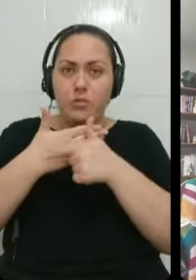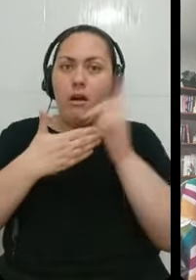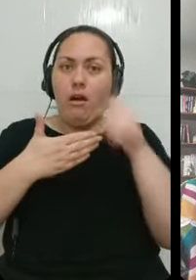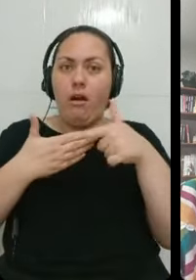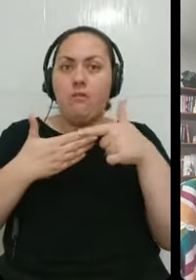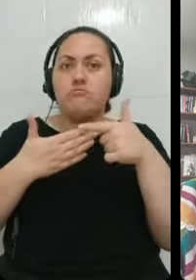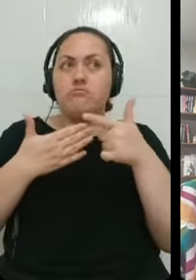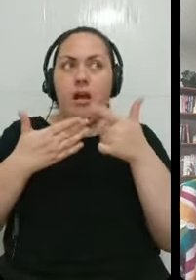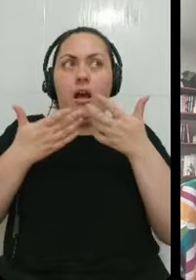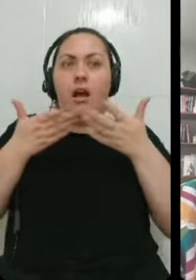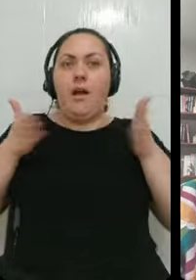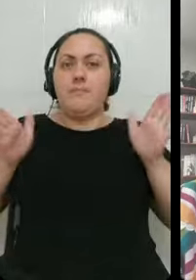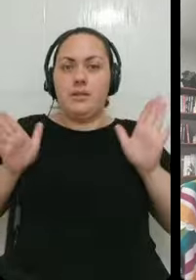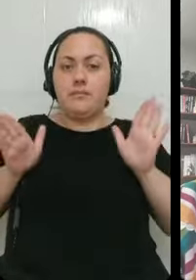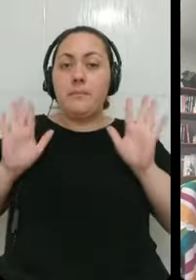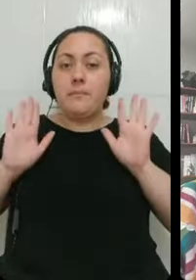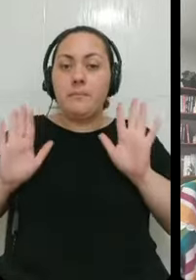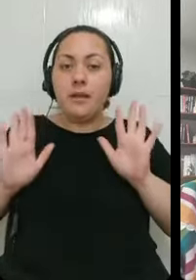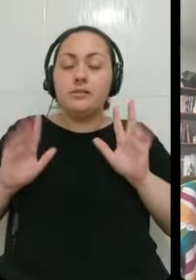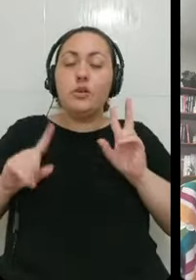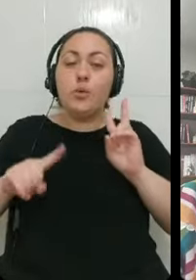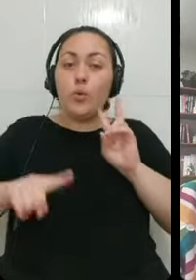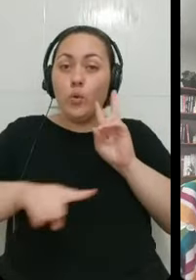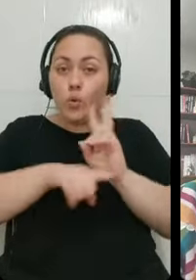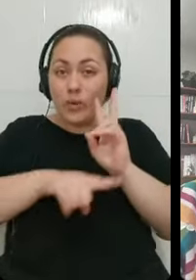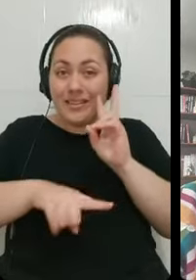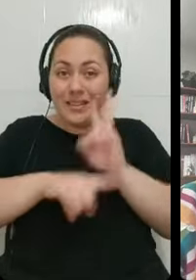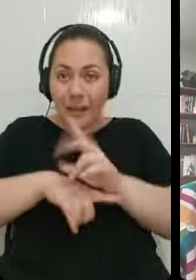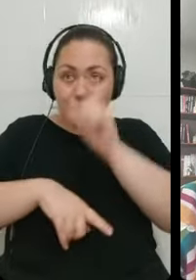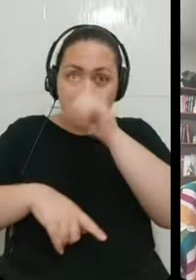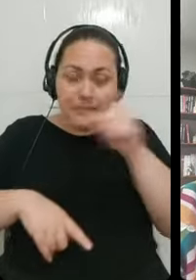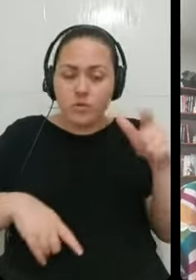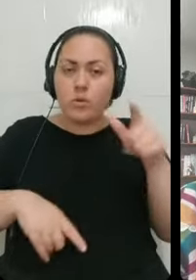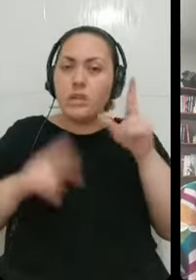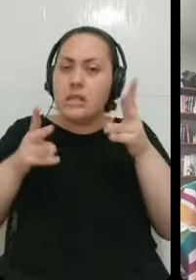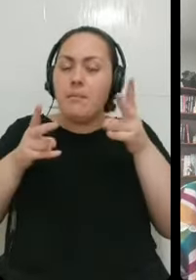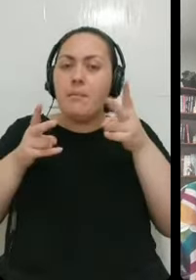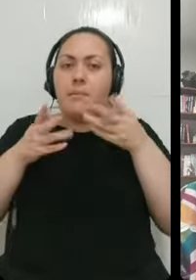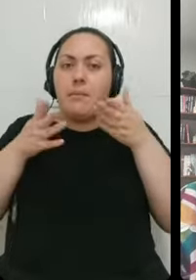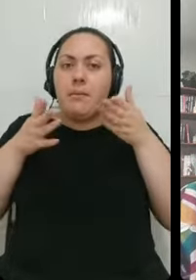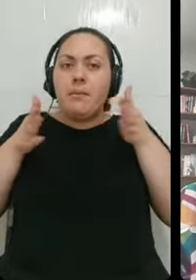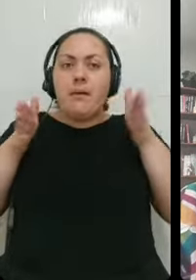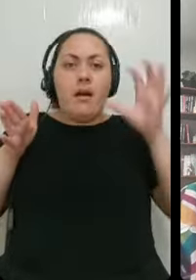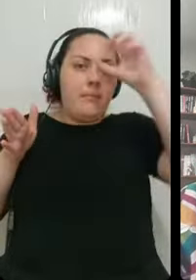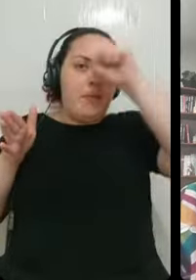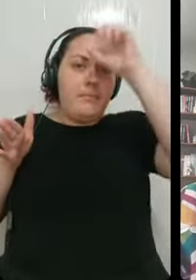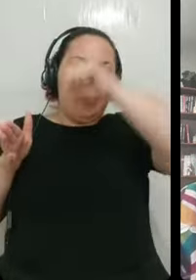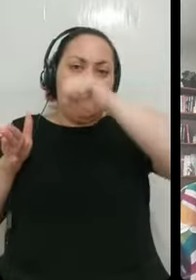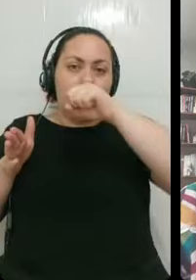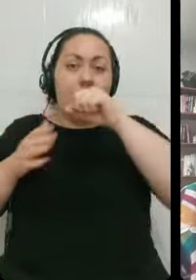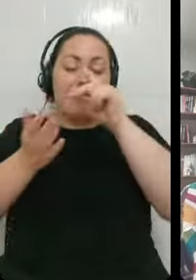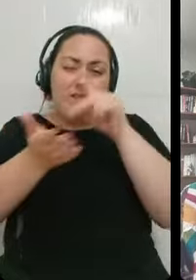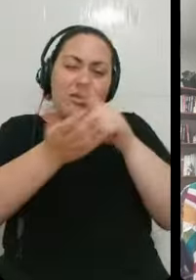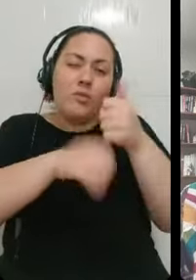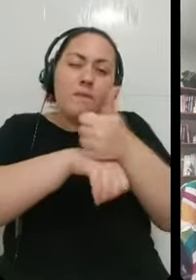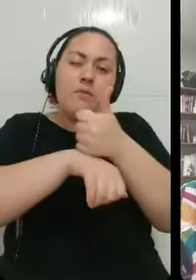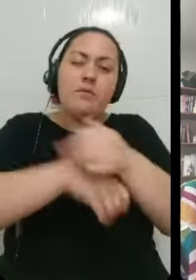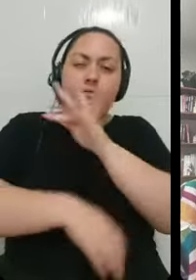né, ele tem se ampliado cada dia mais. Porque é bem, digamos assim, que para a profissão é recente, né?